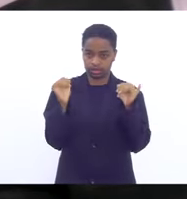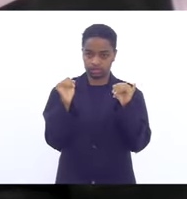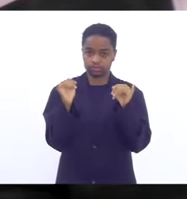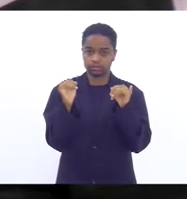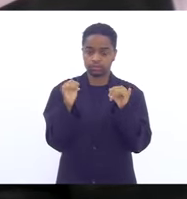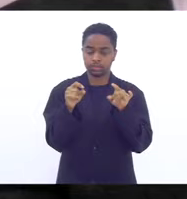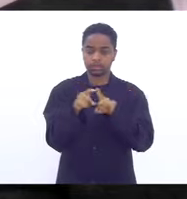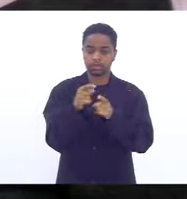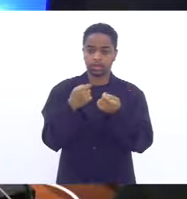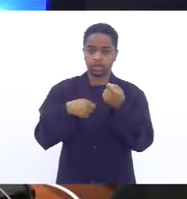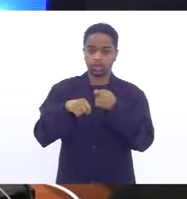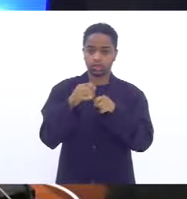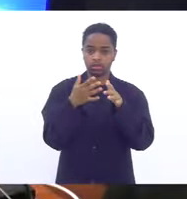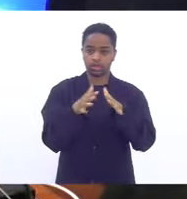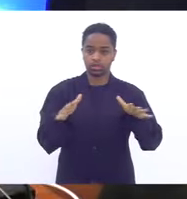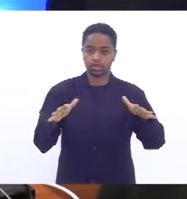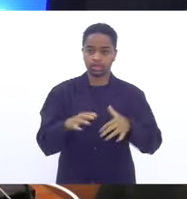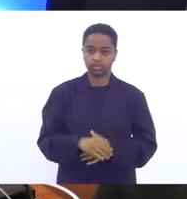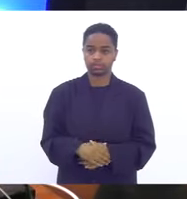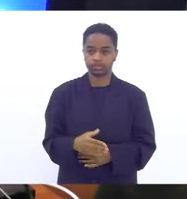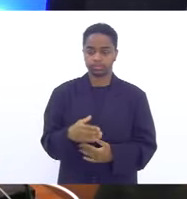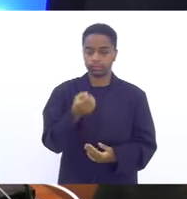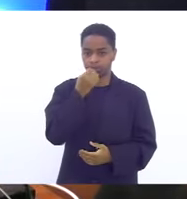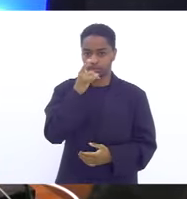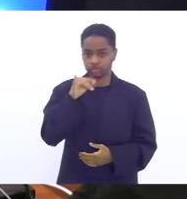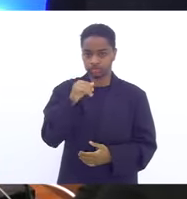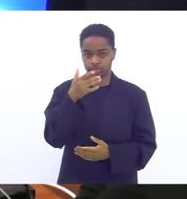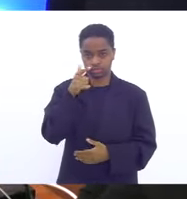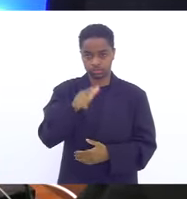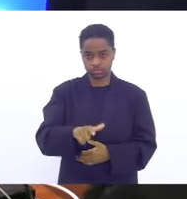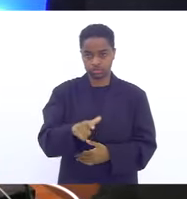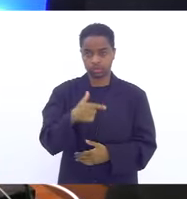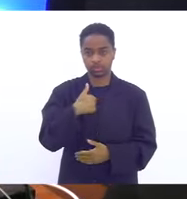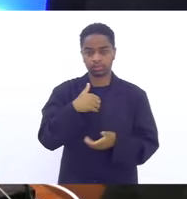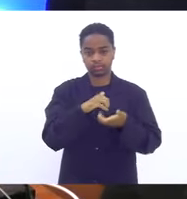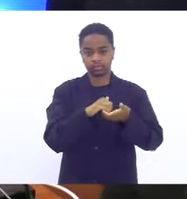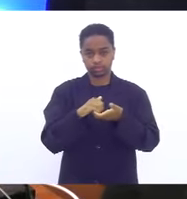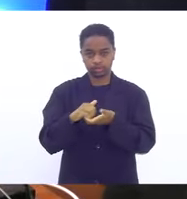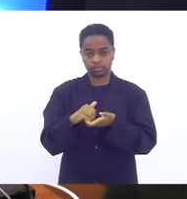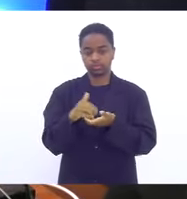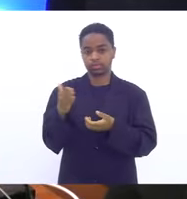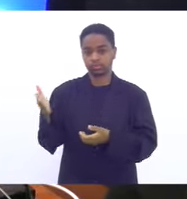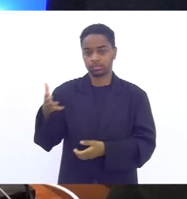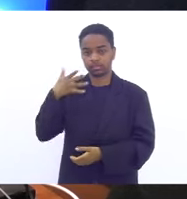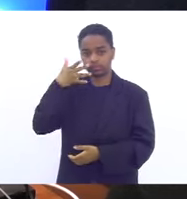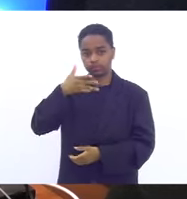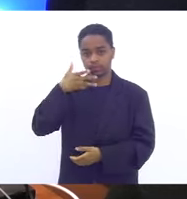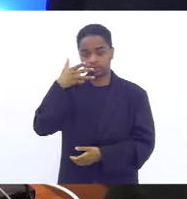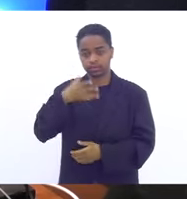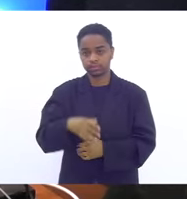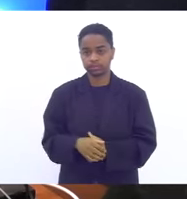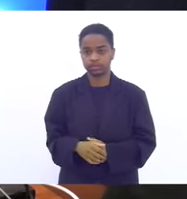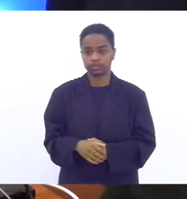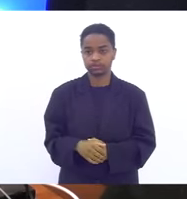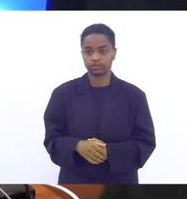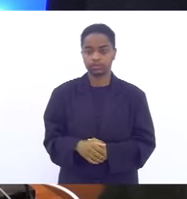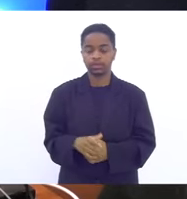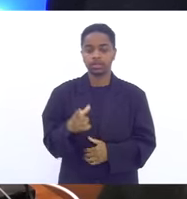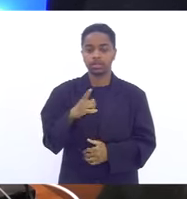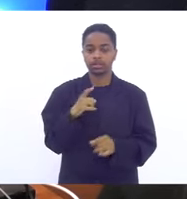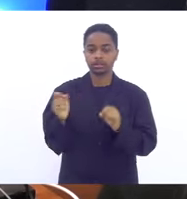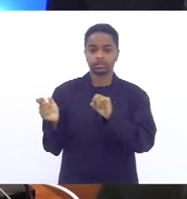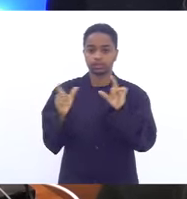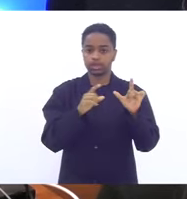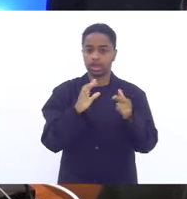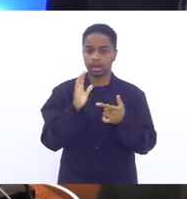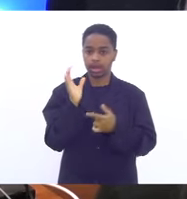e Economia do Mar. Bom dia mais uma vez. Complementando aqui a fala do secretário, a gente tem uma apresentaçãozinha rápida